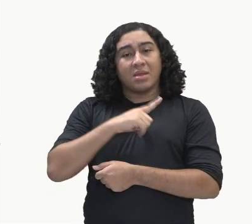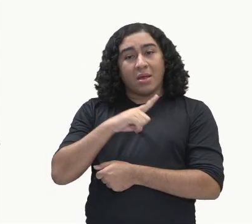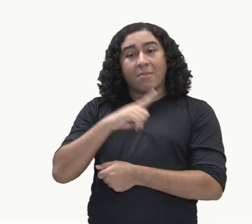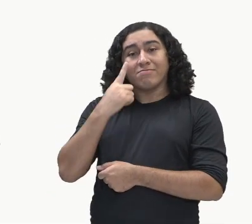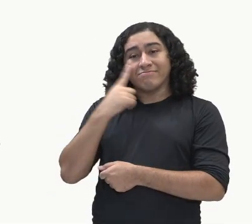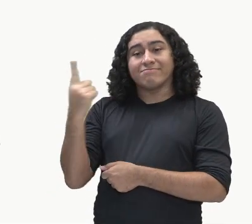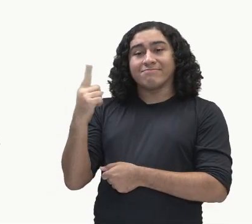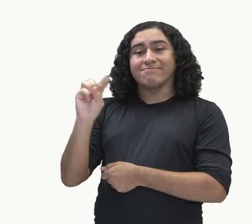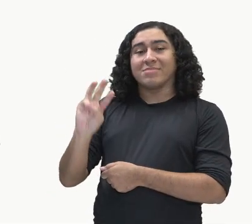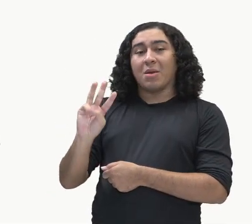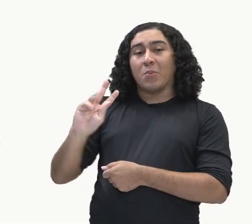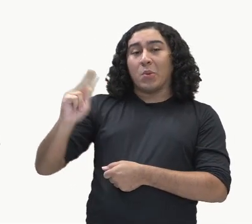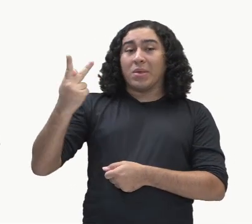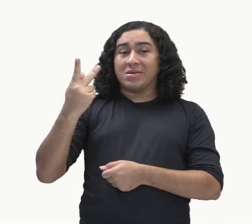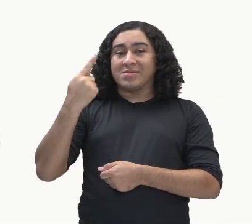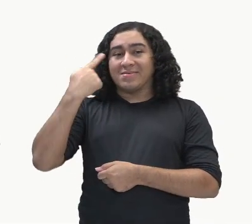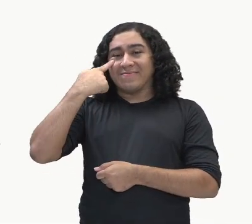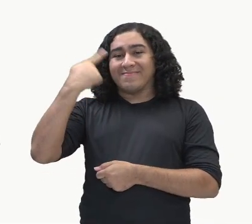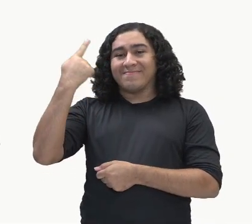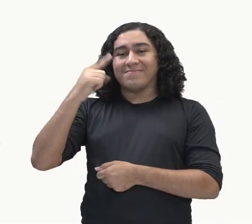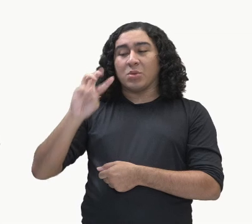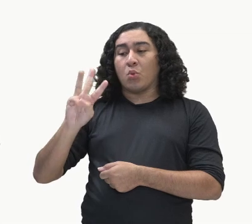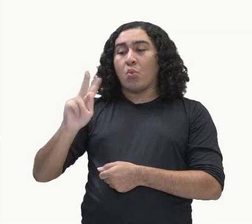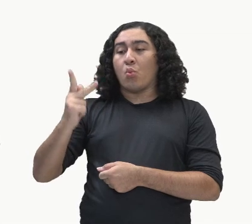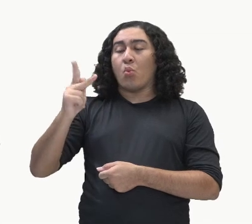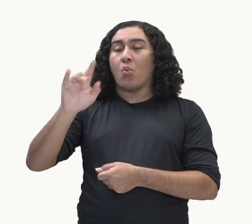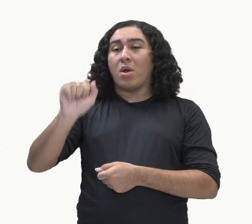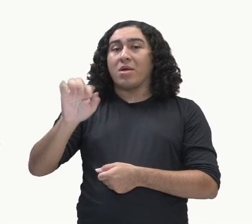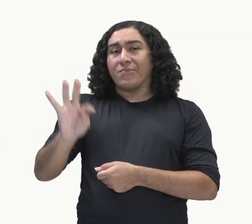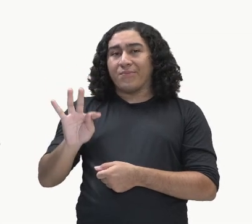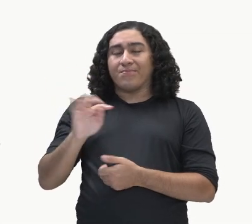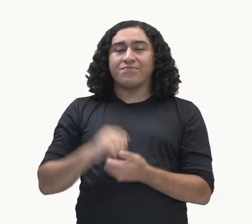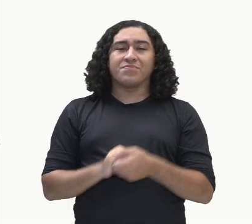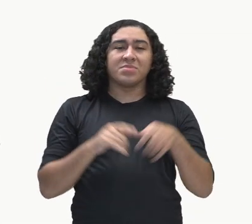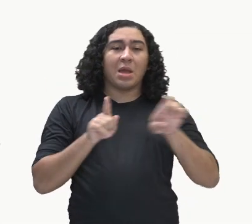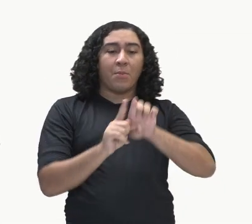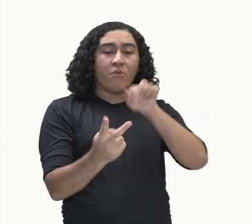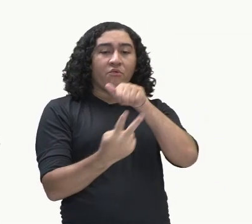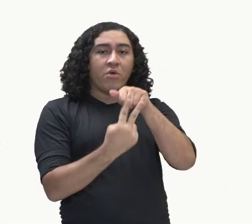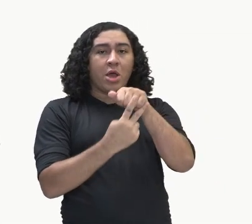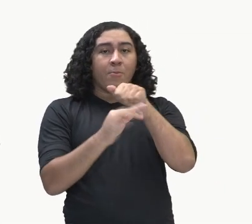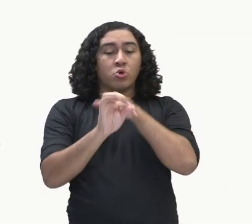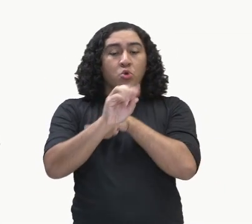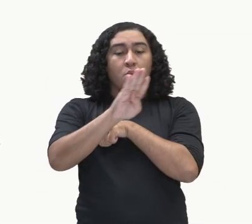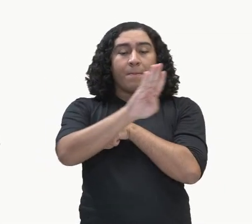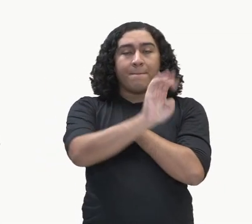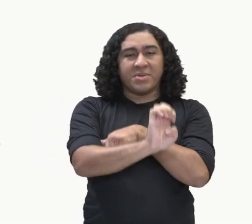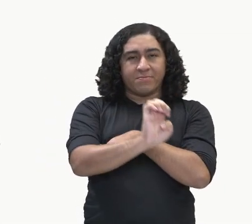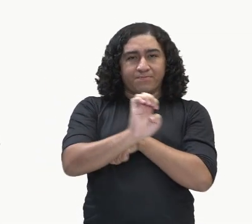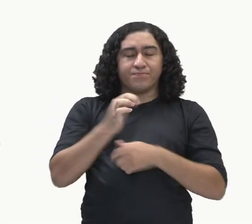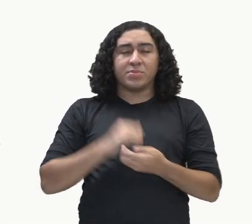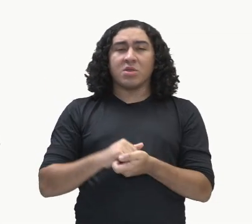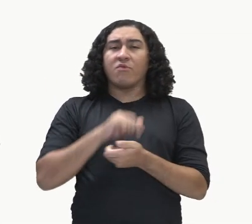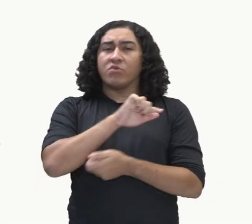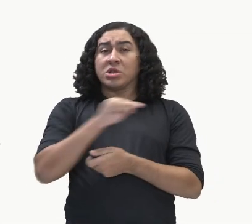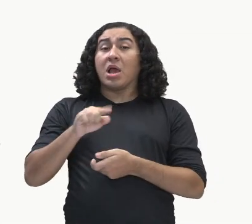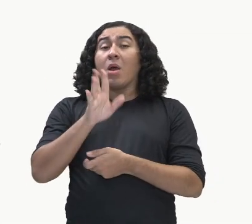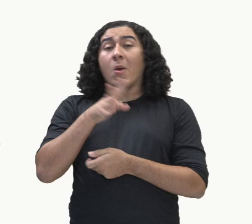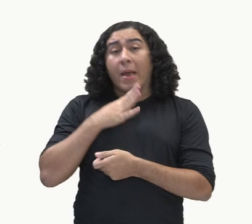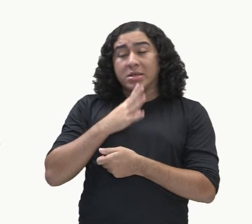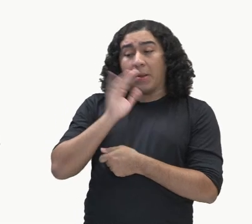certo? E o verbo to be aqui ao lado também, que você já conhece. Então, você vai decifrando palavras que você já